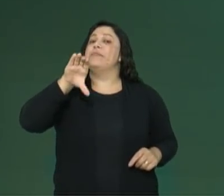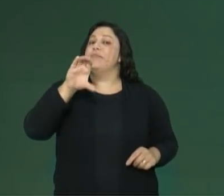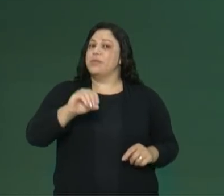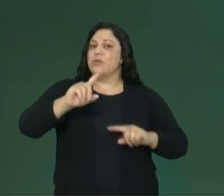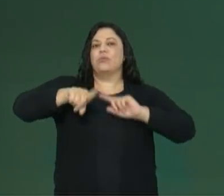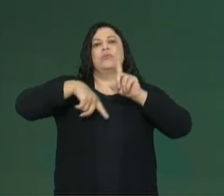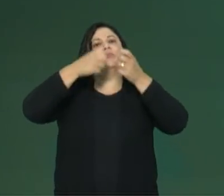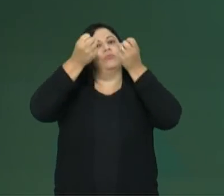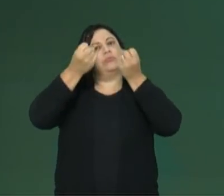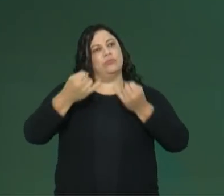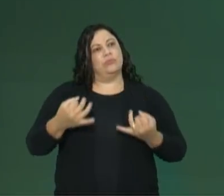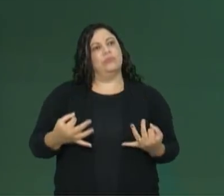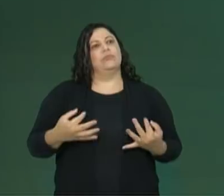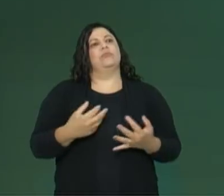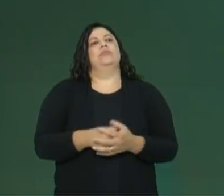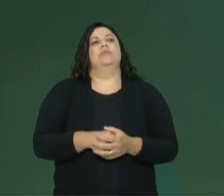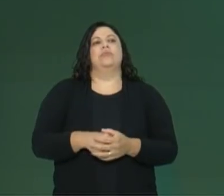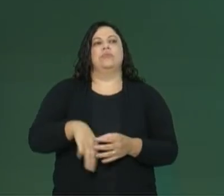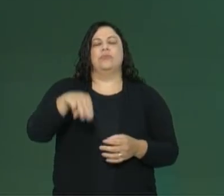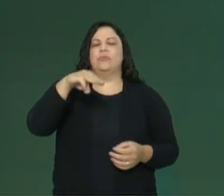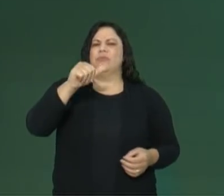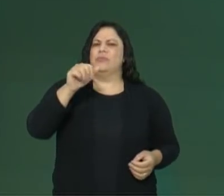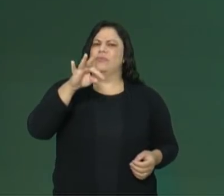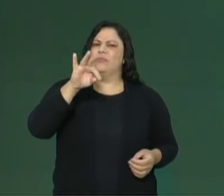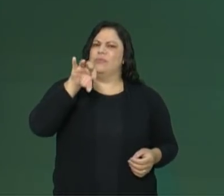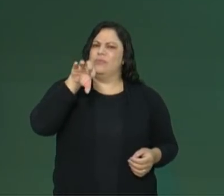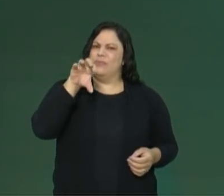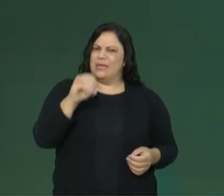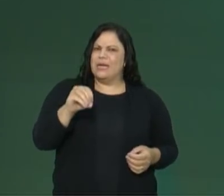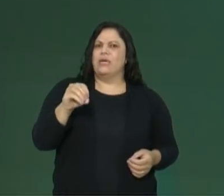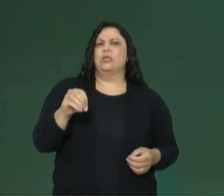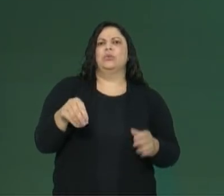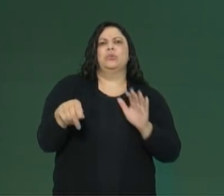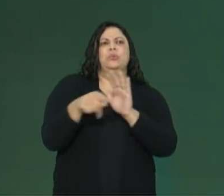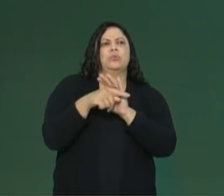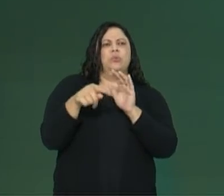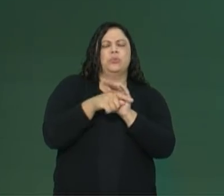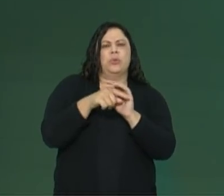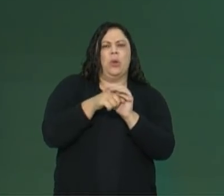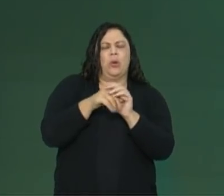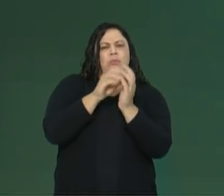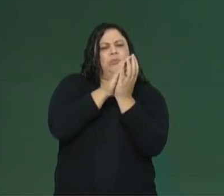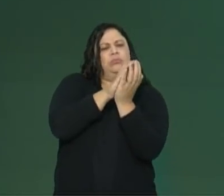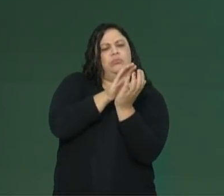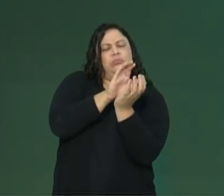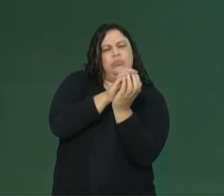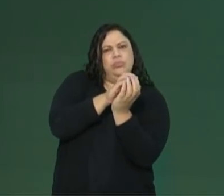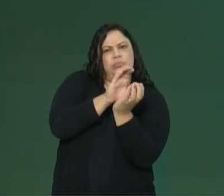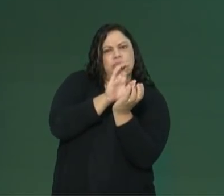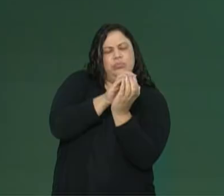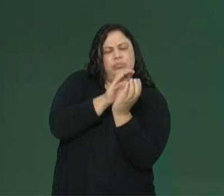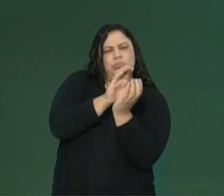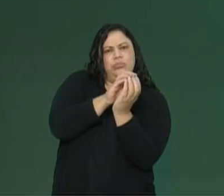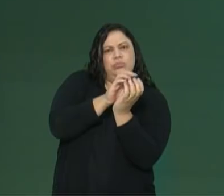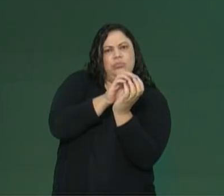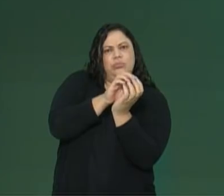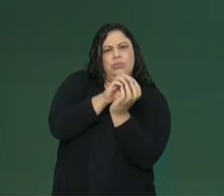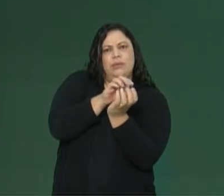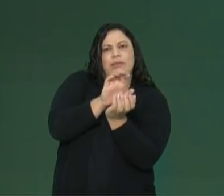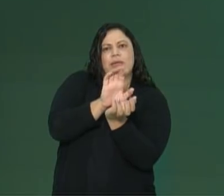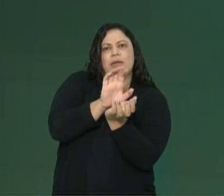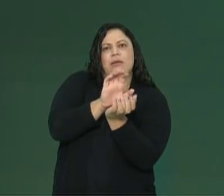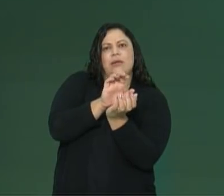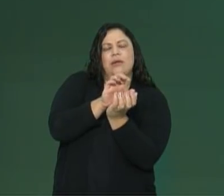manto é uma parte dessa massa visceral que é responsável por produzir a concha, secretar, liberar o carbonato de